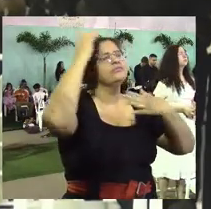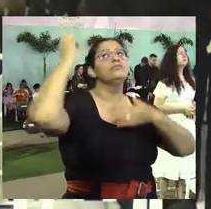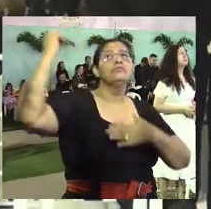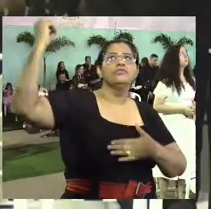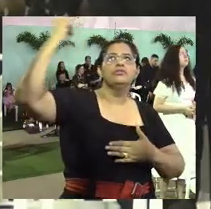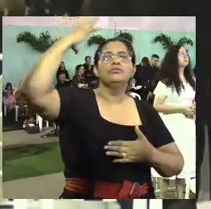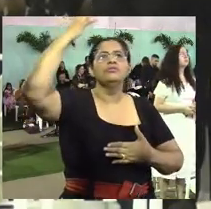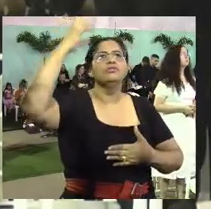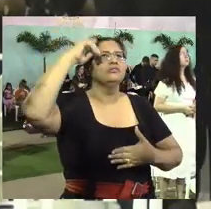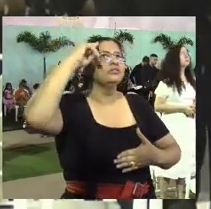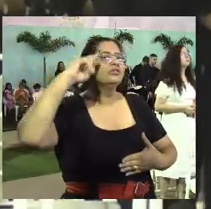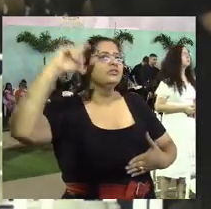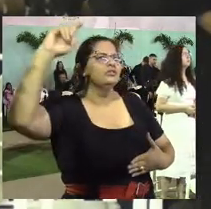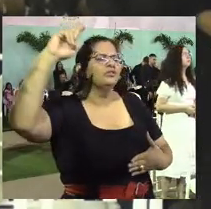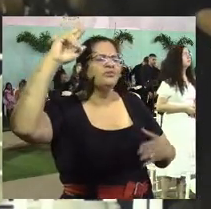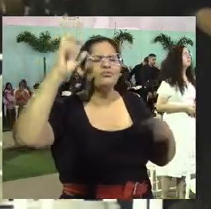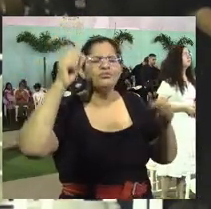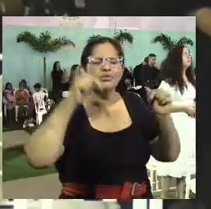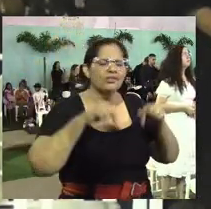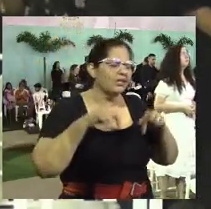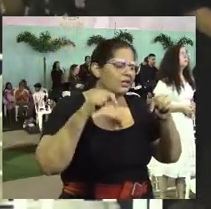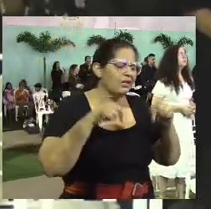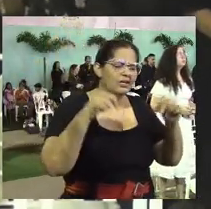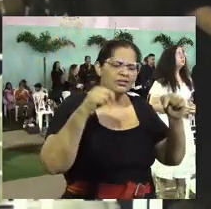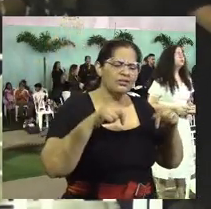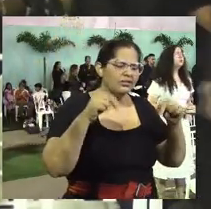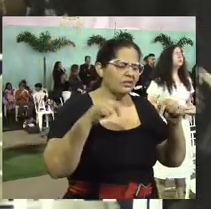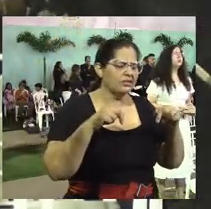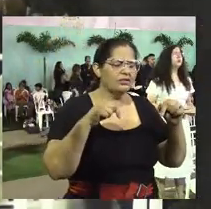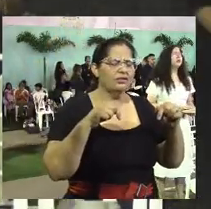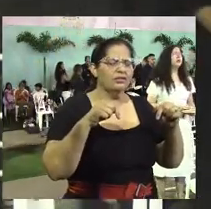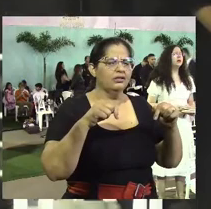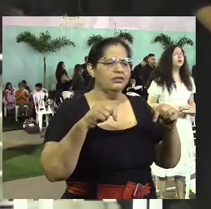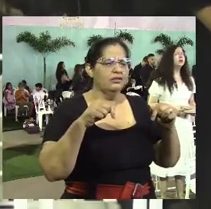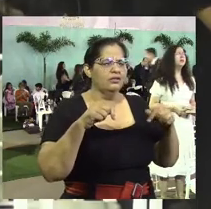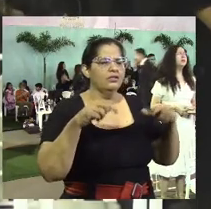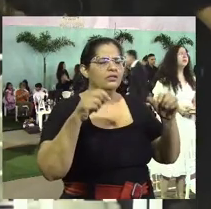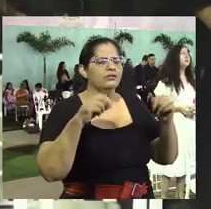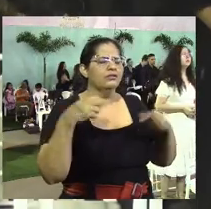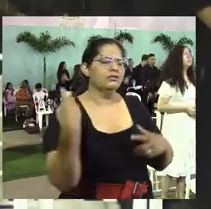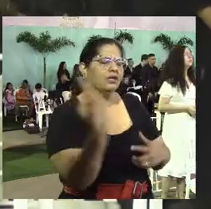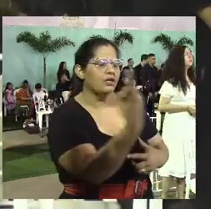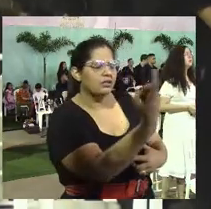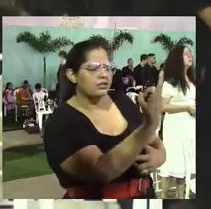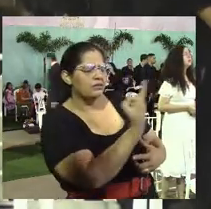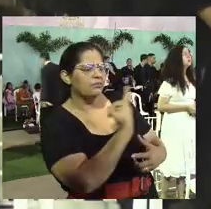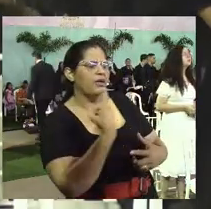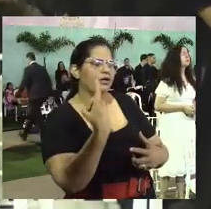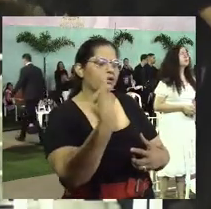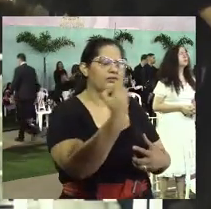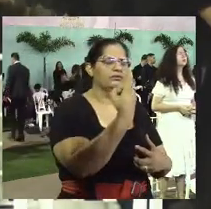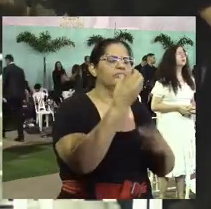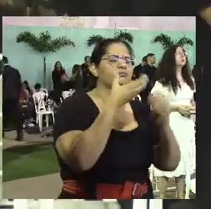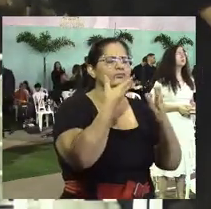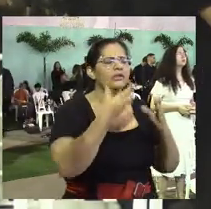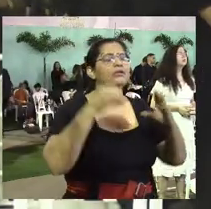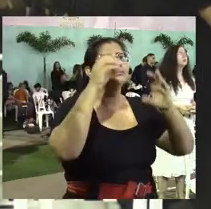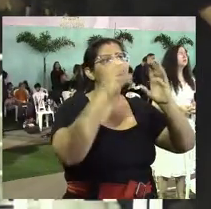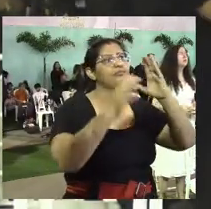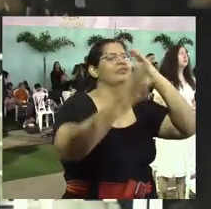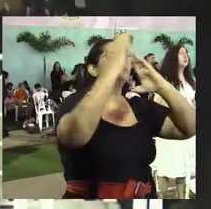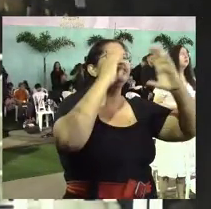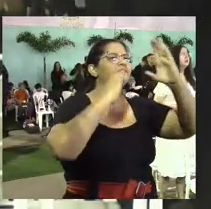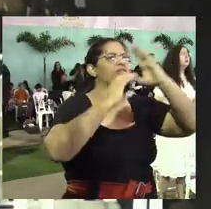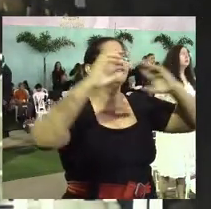damos graças meu senhor por mais um privilégio uma oportunidade de nesta noite senhor estar aqui o pai para te